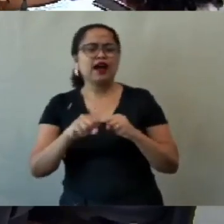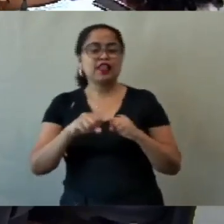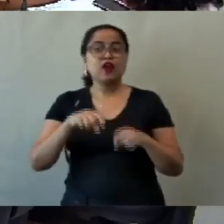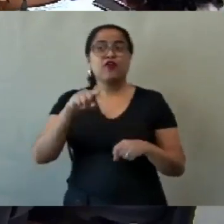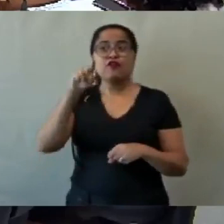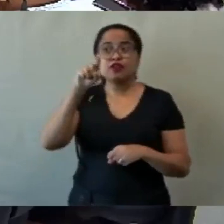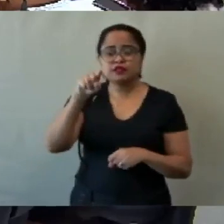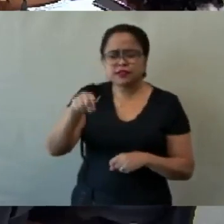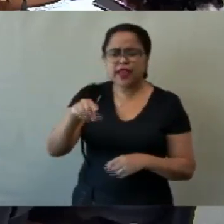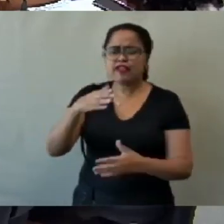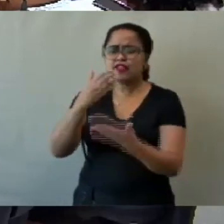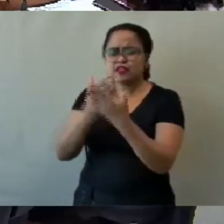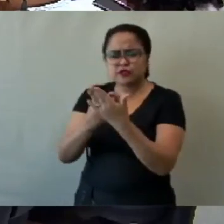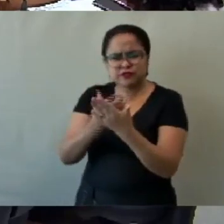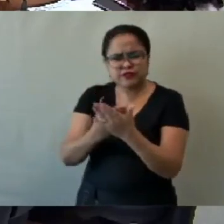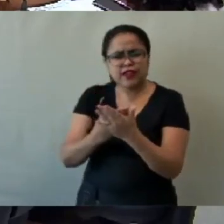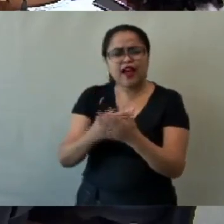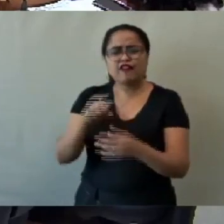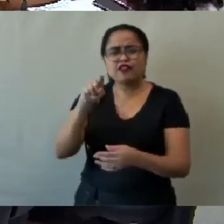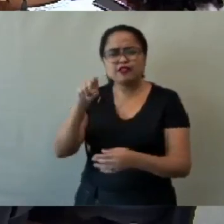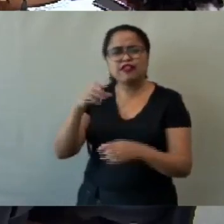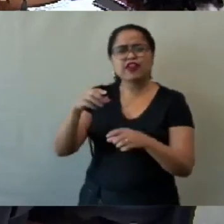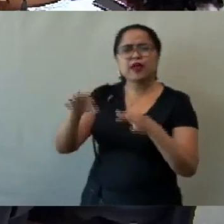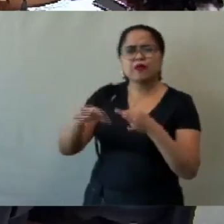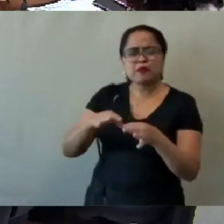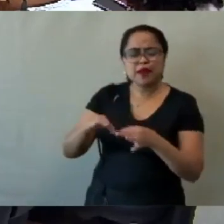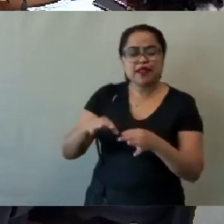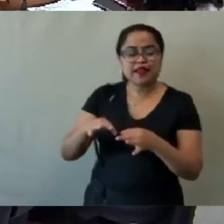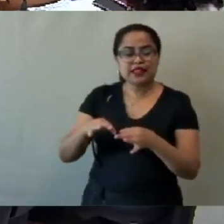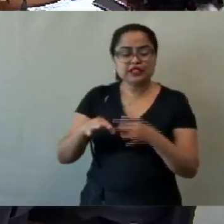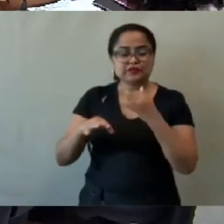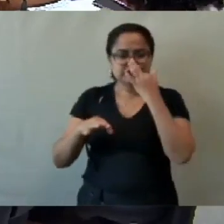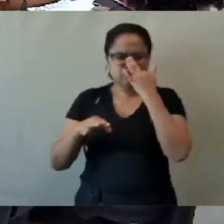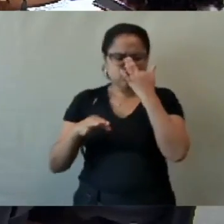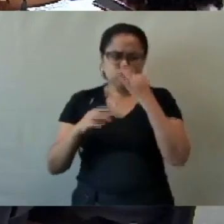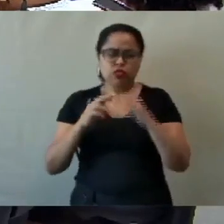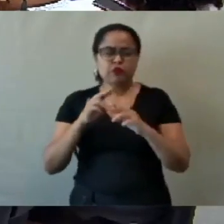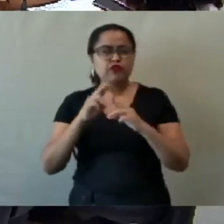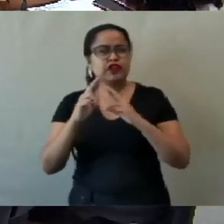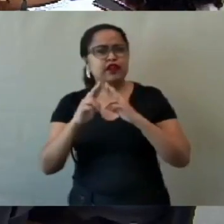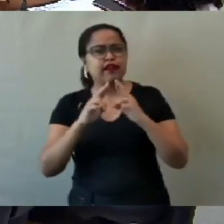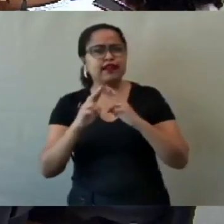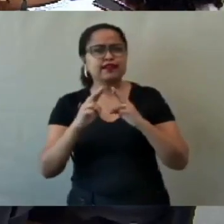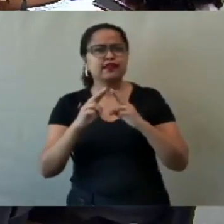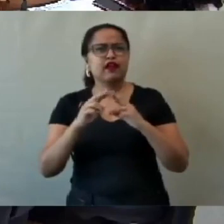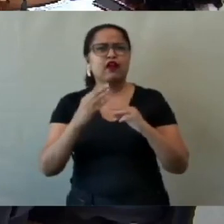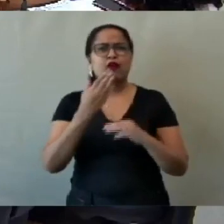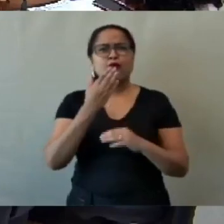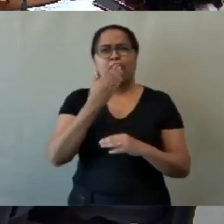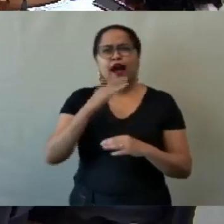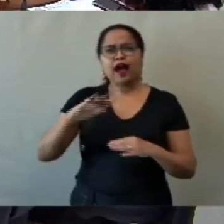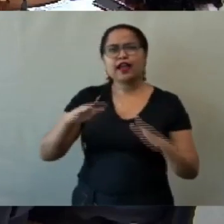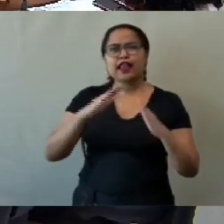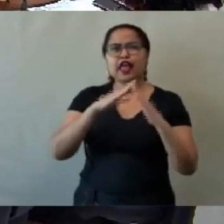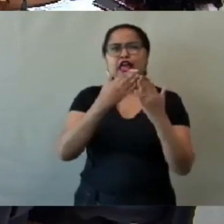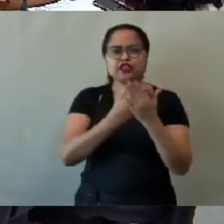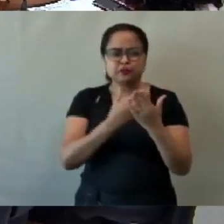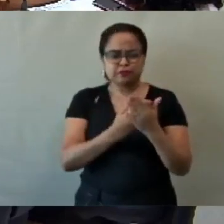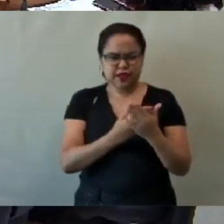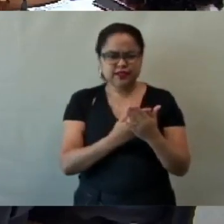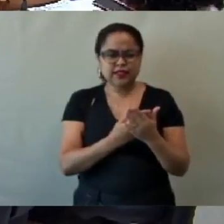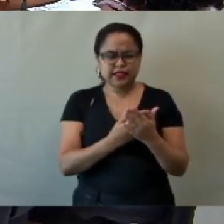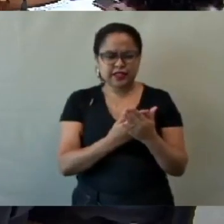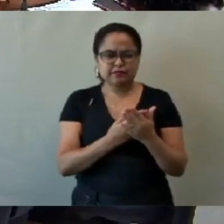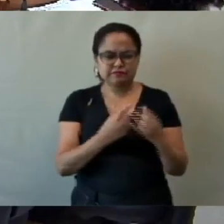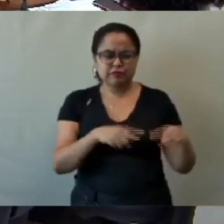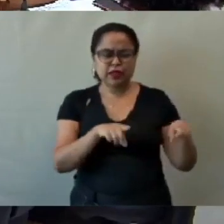estudar. E a gente, não sei em relação à creche parceira, mas a conveniada, é, igual o